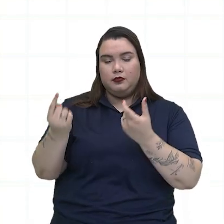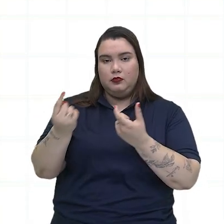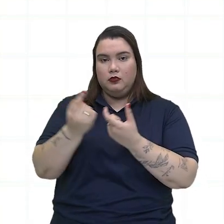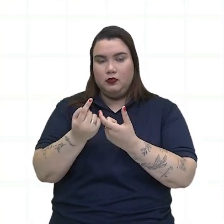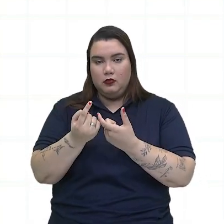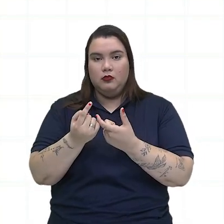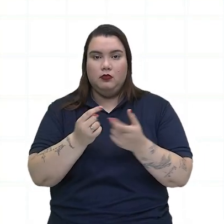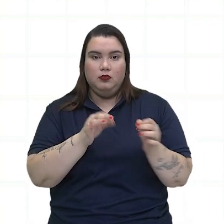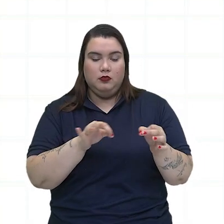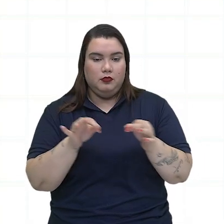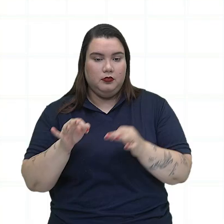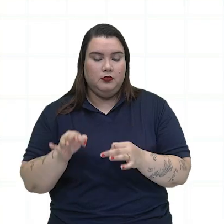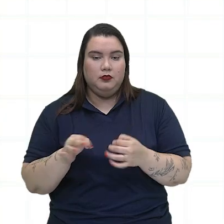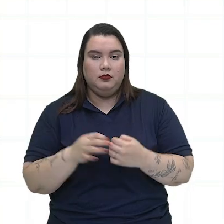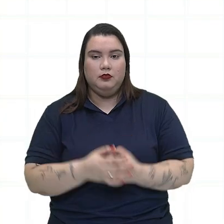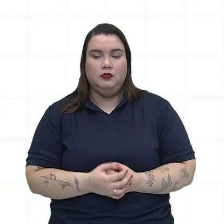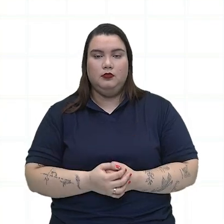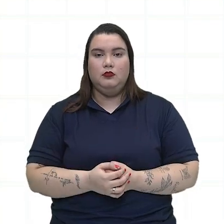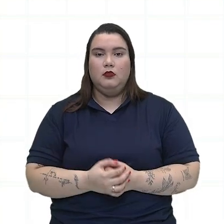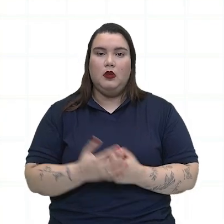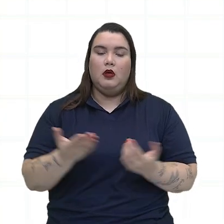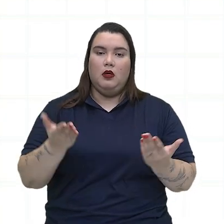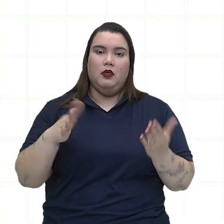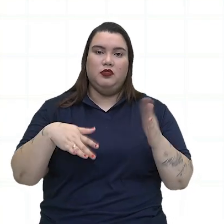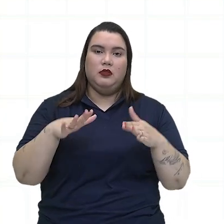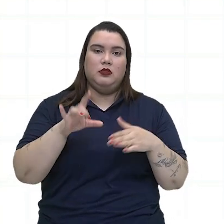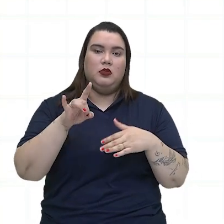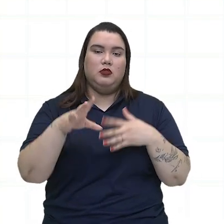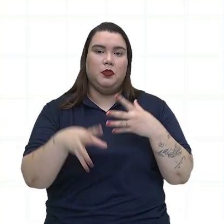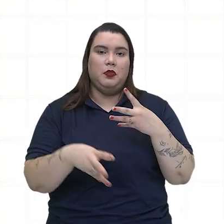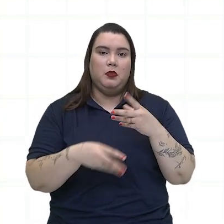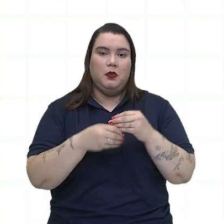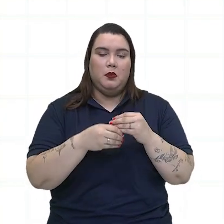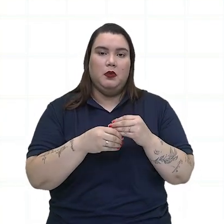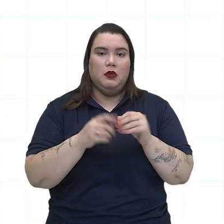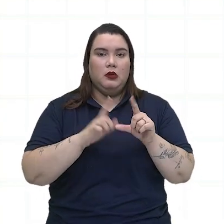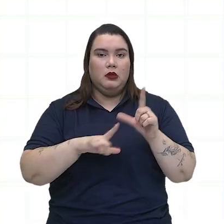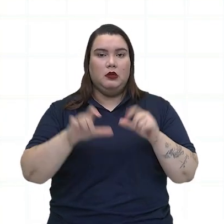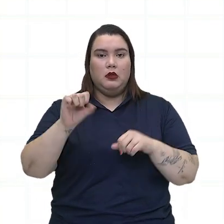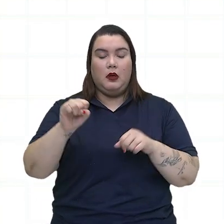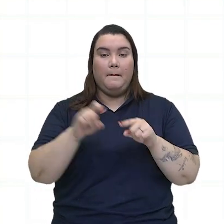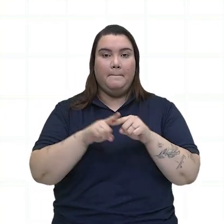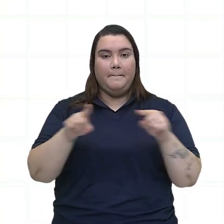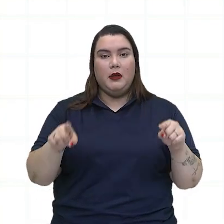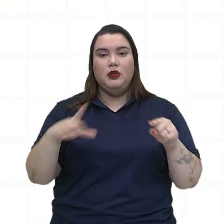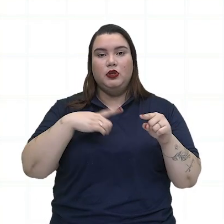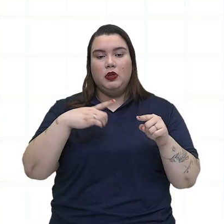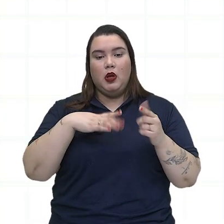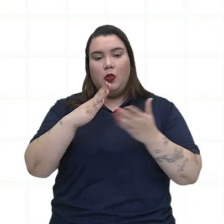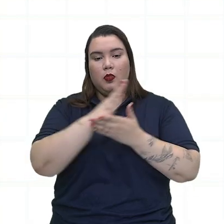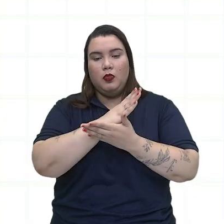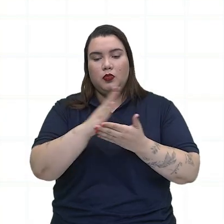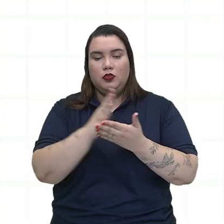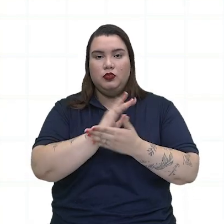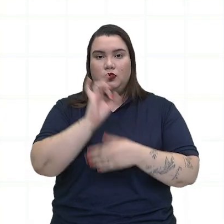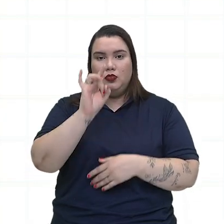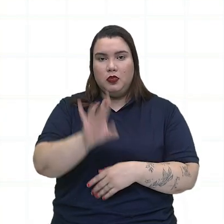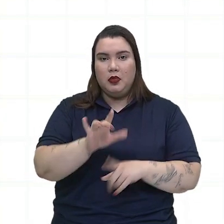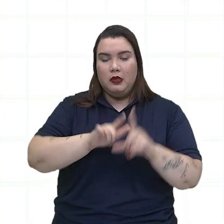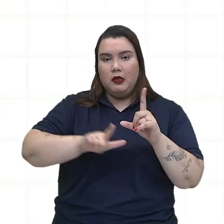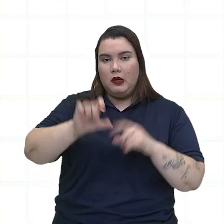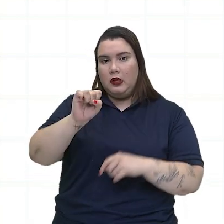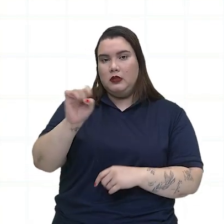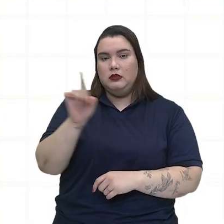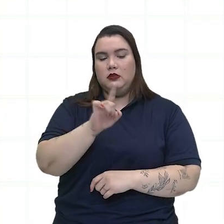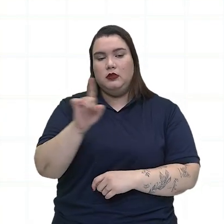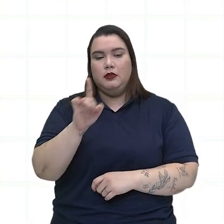Na maioria das vezes, é só acrescentar o S. Mas existem algumas situações em que não é só acrescentar o S.